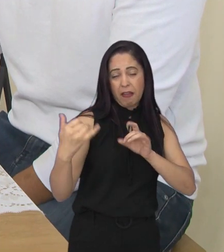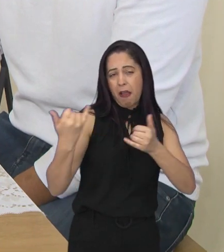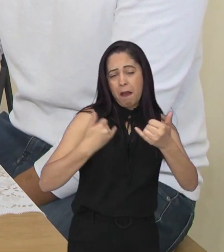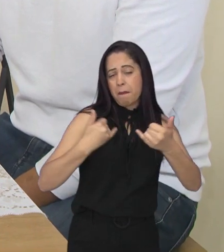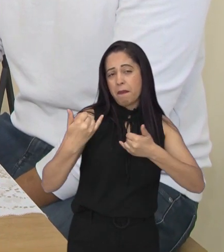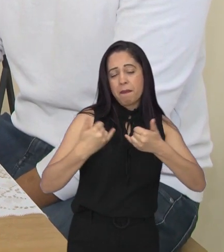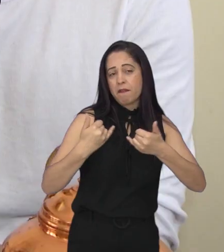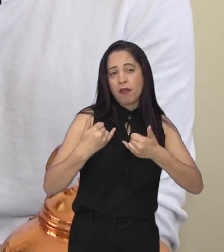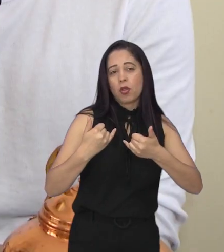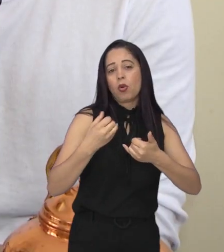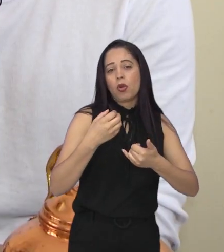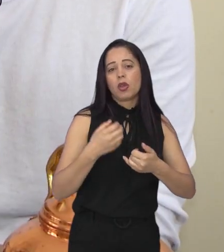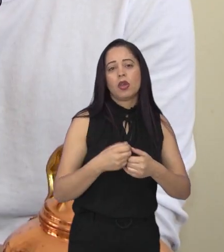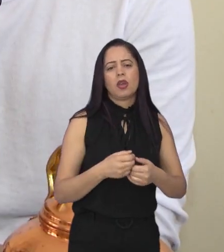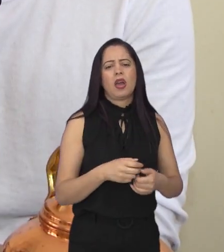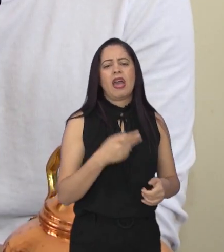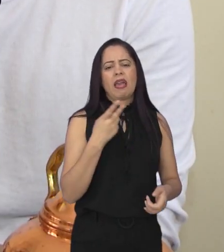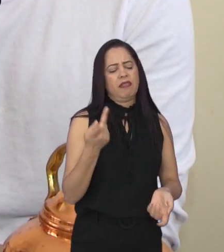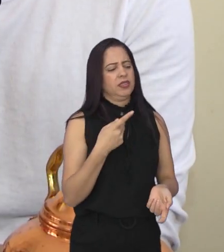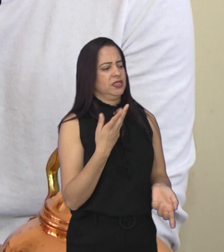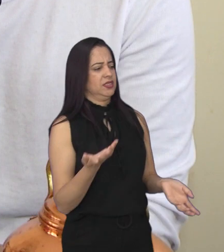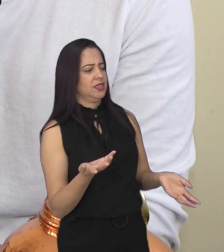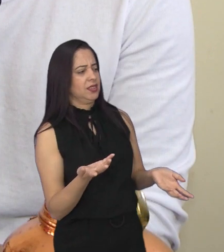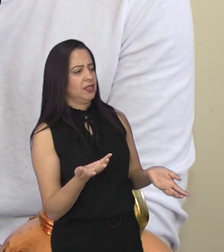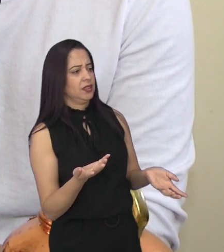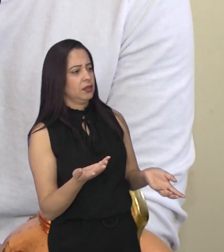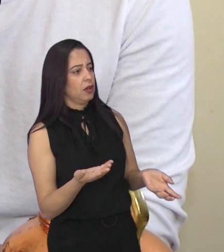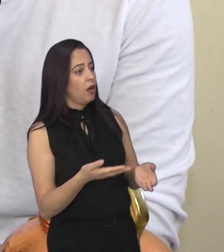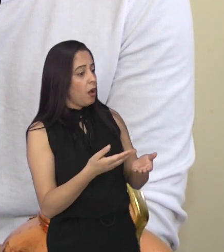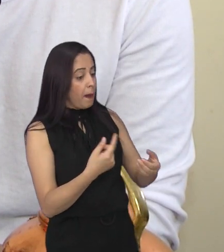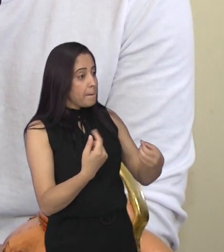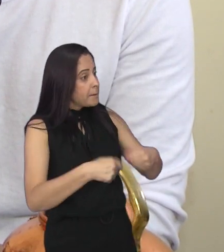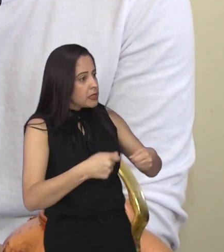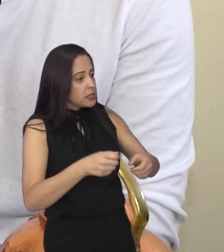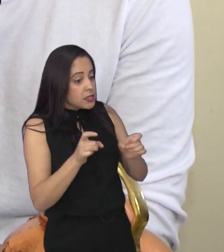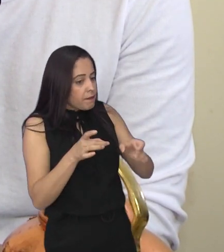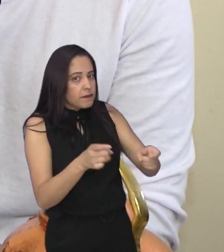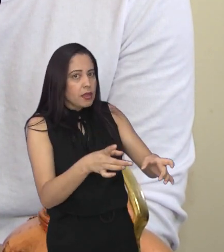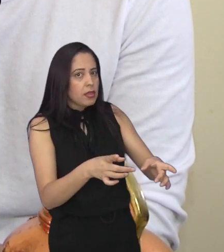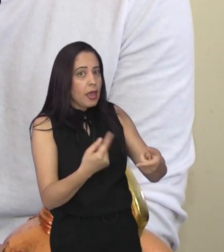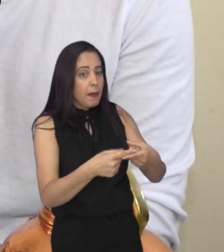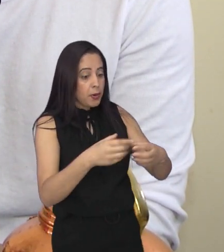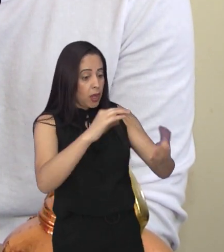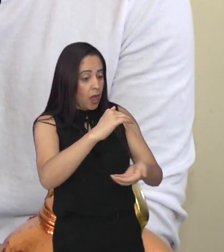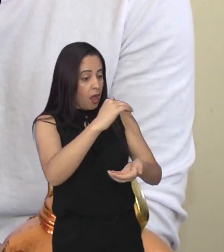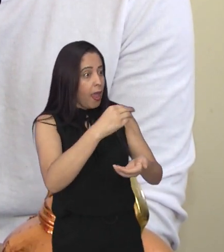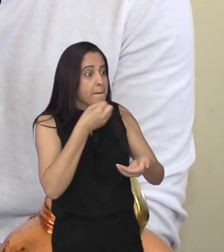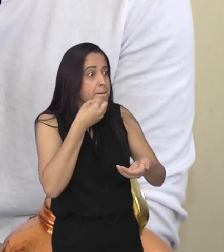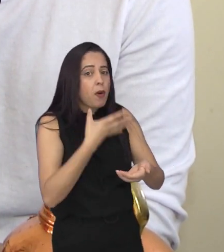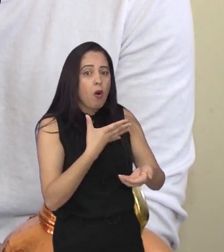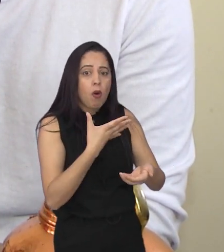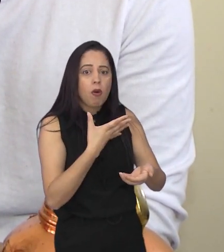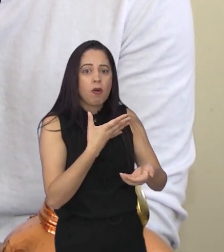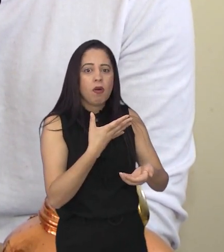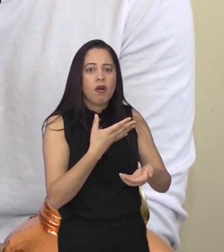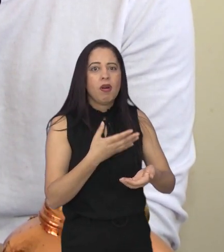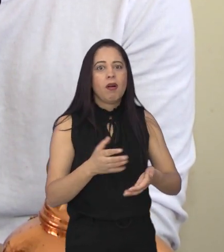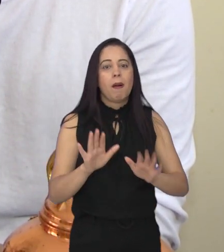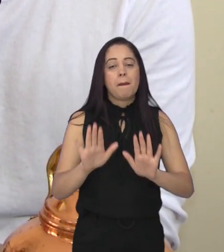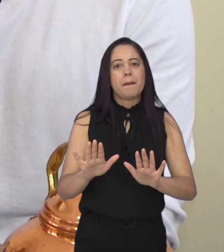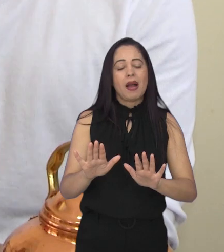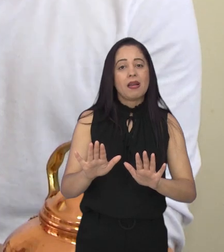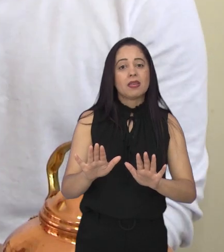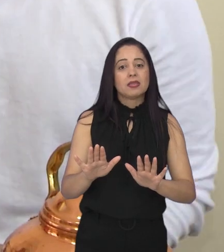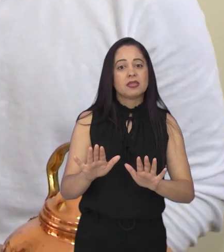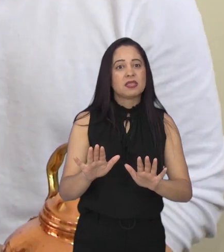gente não conhecia a vizinha. Então, ela chegou e chegar e falar assim, meu, por que você não vende isso? Porque ela podia ter só elogiado, mas ela